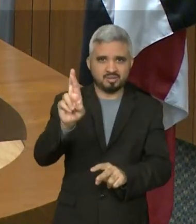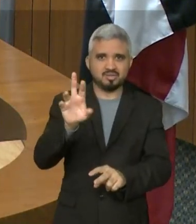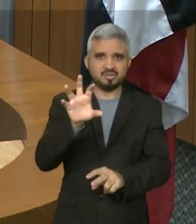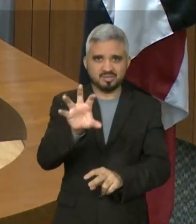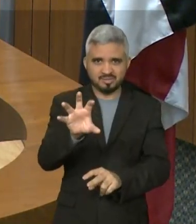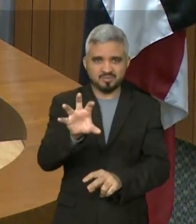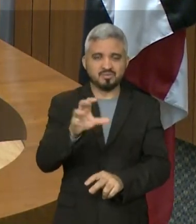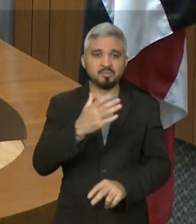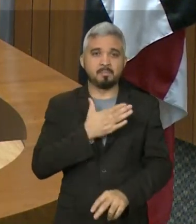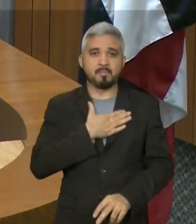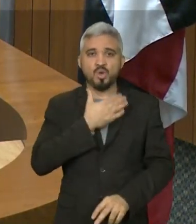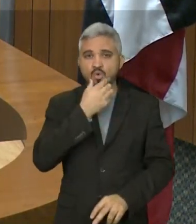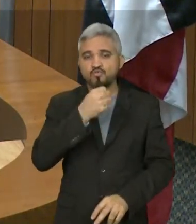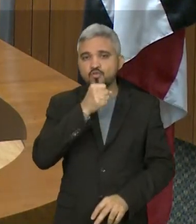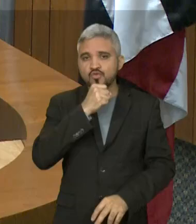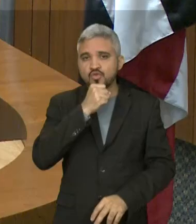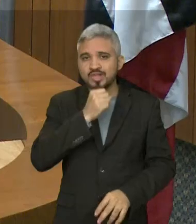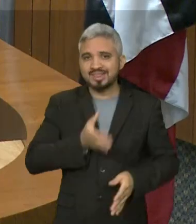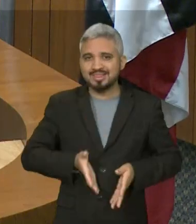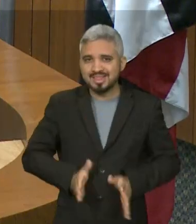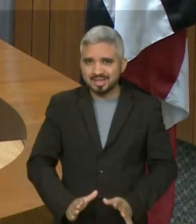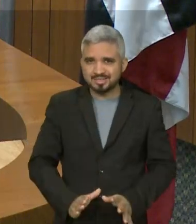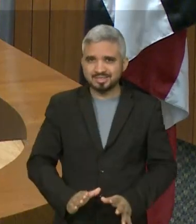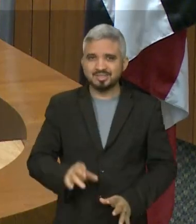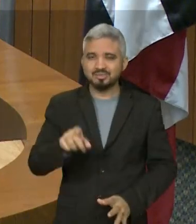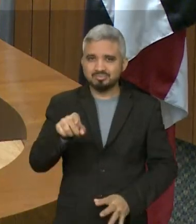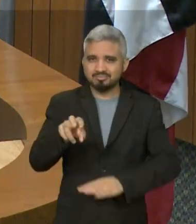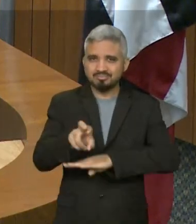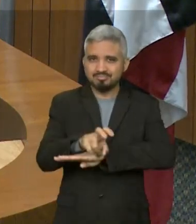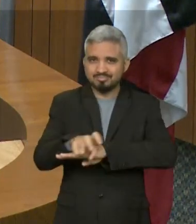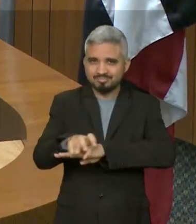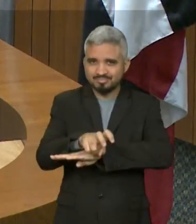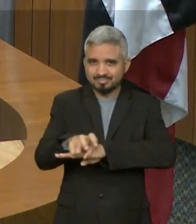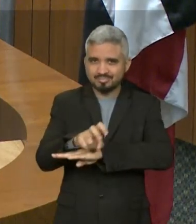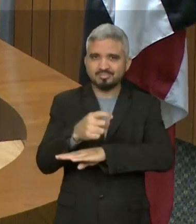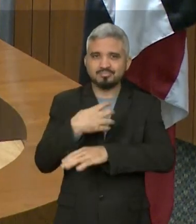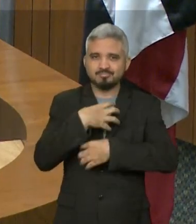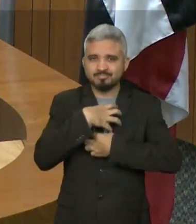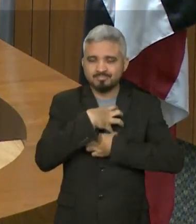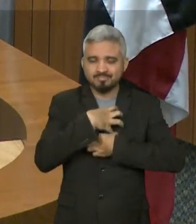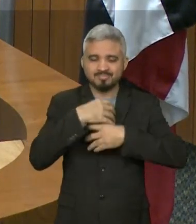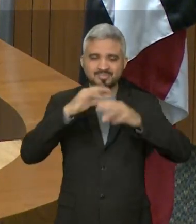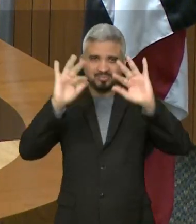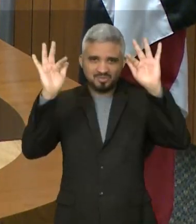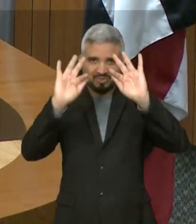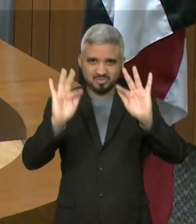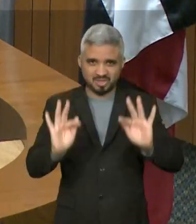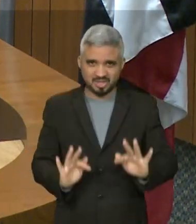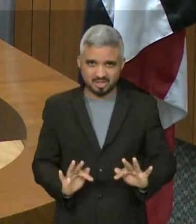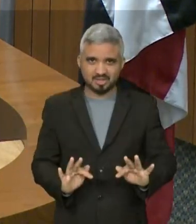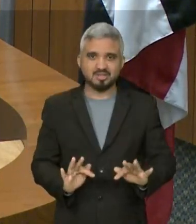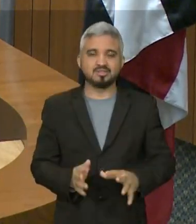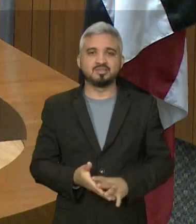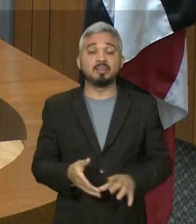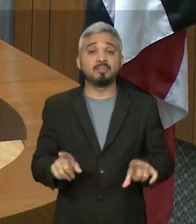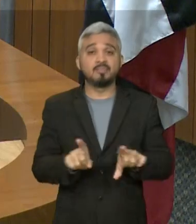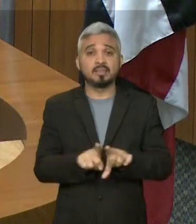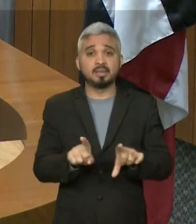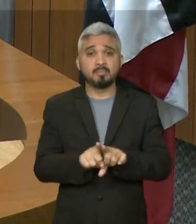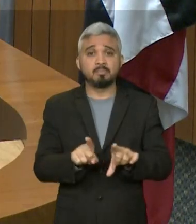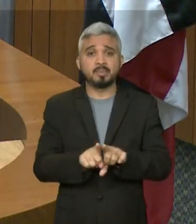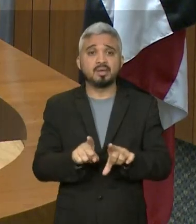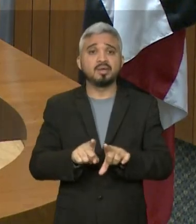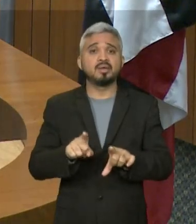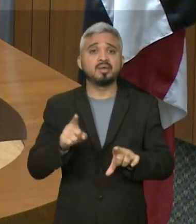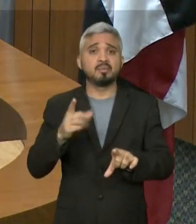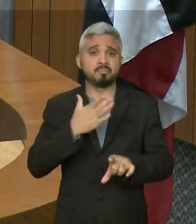nasceu e eu tenho muitos amigos. E feliz aqui também com os resultados das eleições. Resultado das eleições, em especial, a